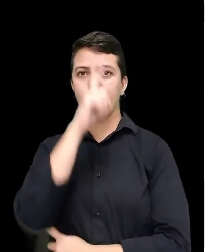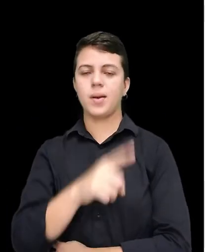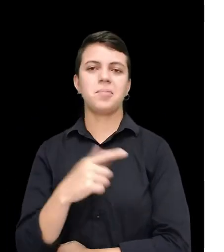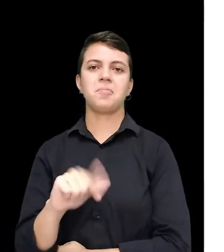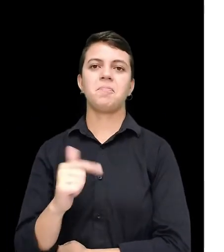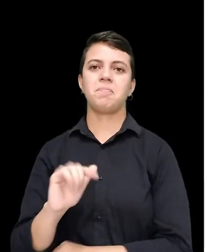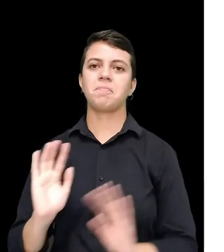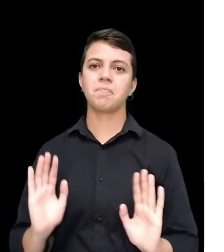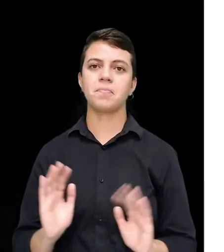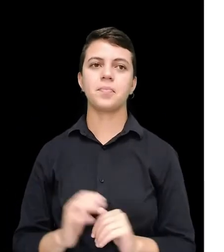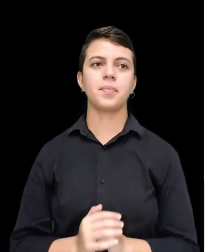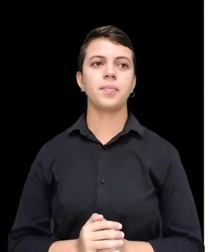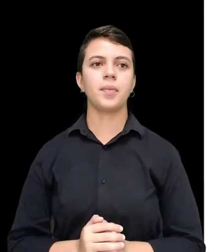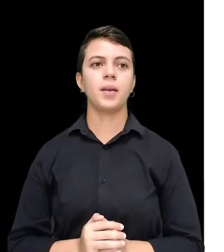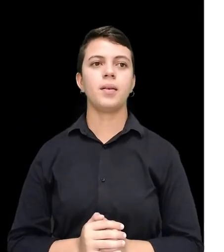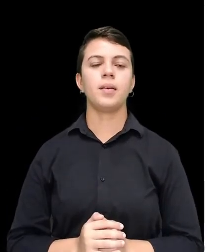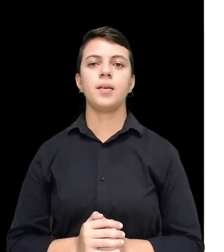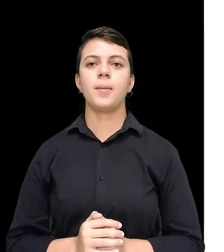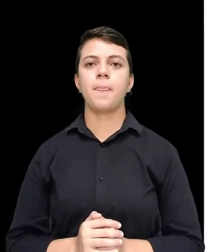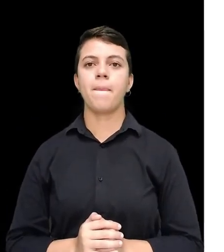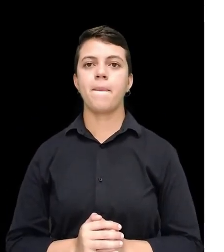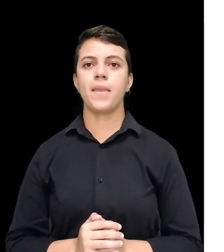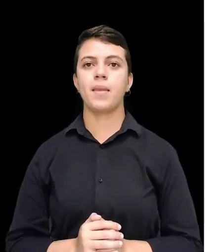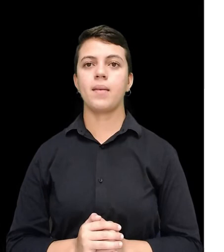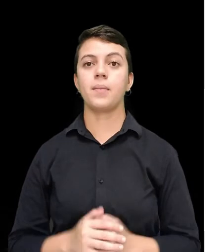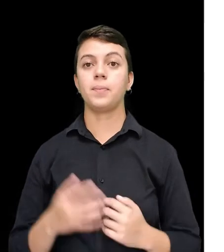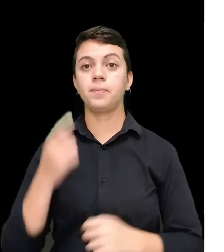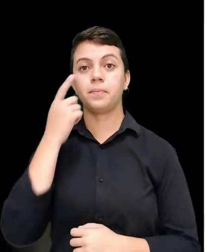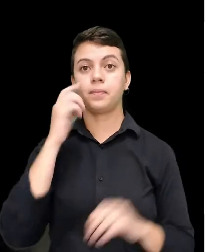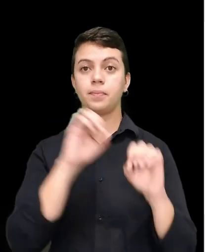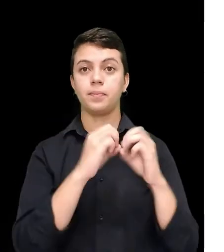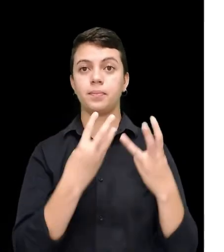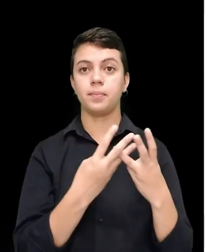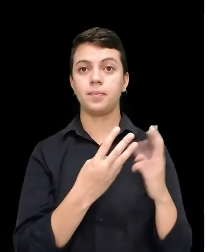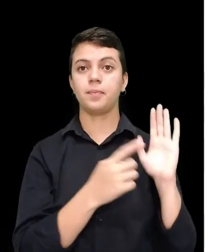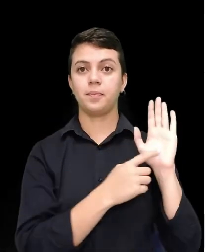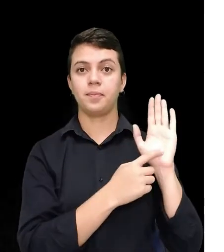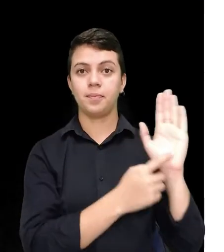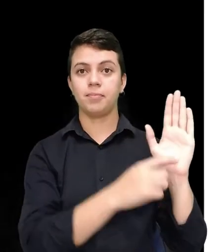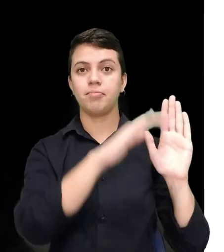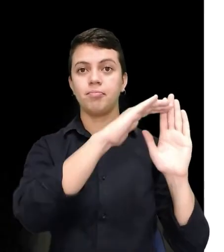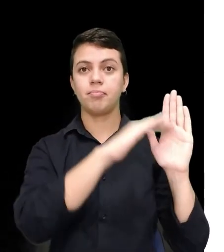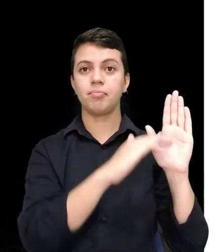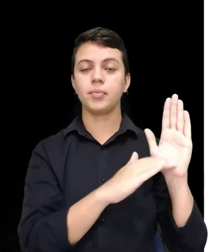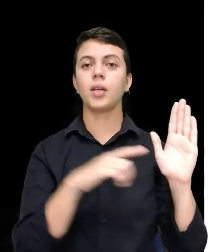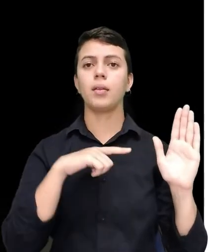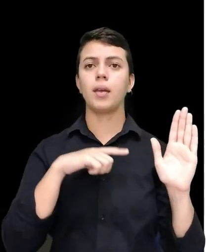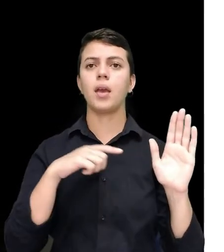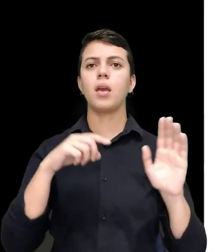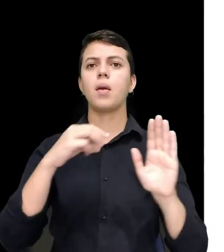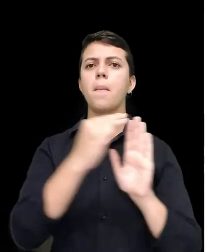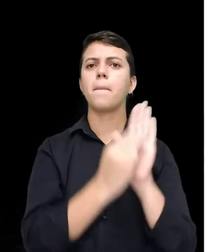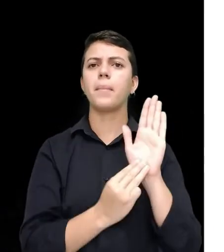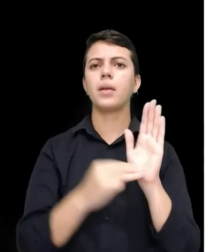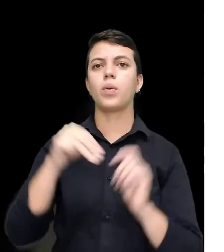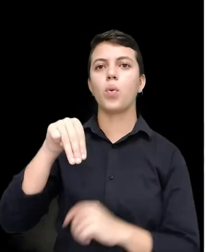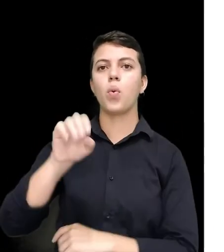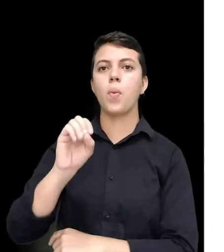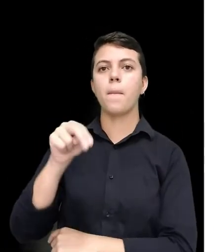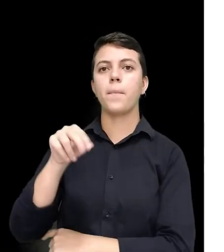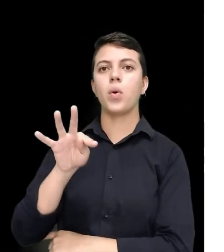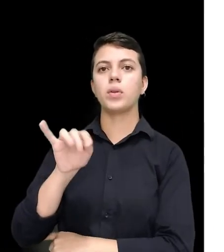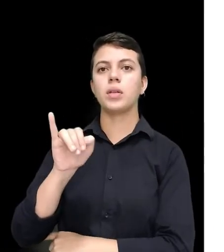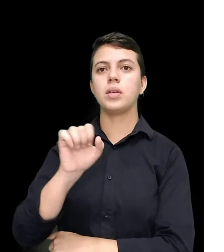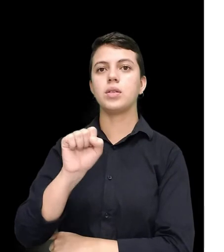Aqui a gente vê algumas inspirações atuais, não sei se vocês já ouviram falar no método Montessori,